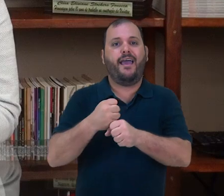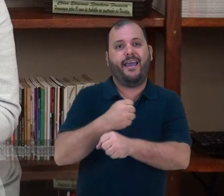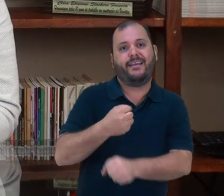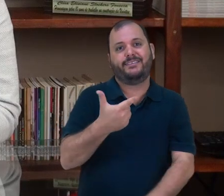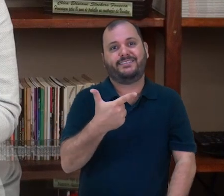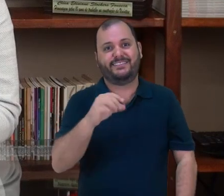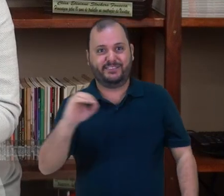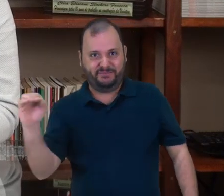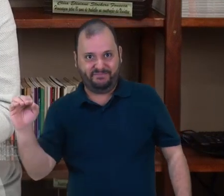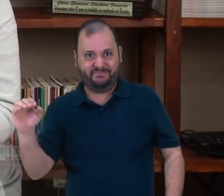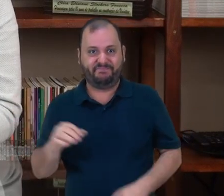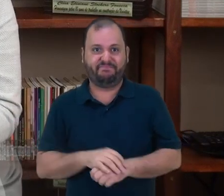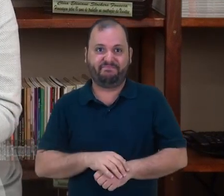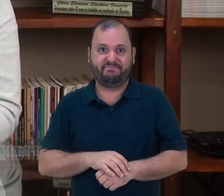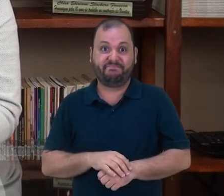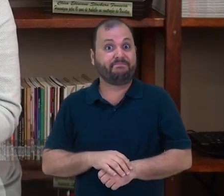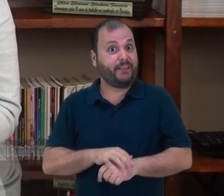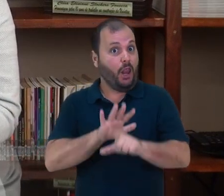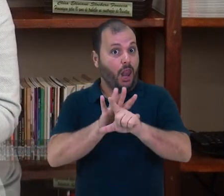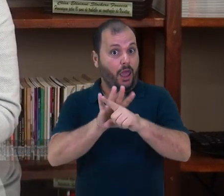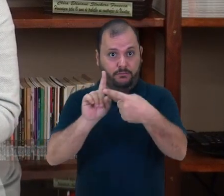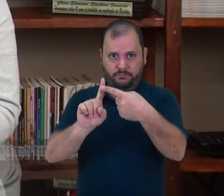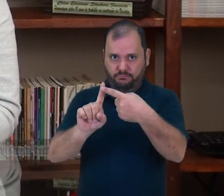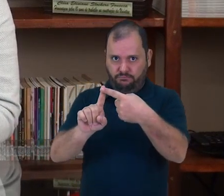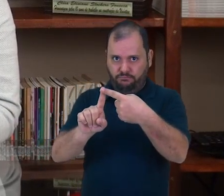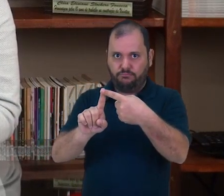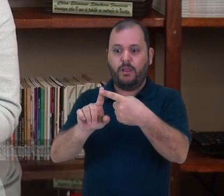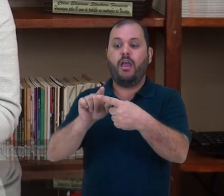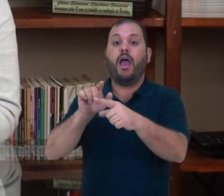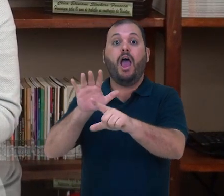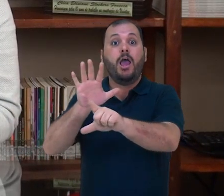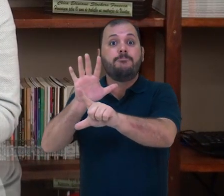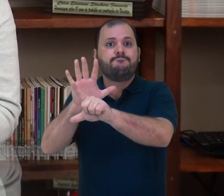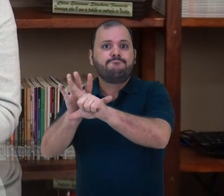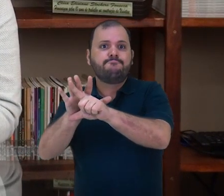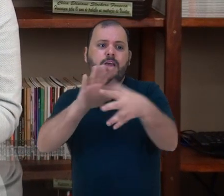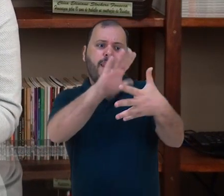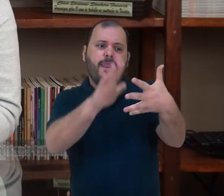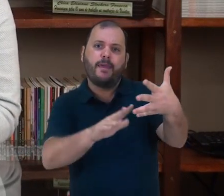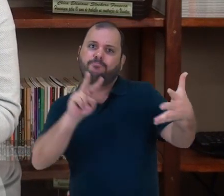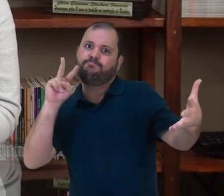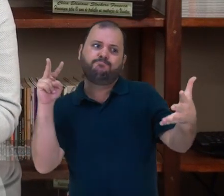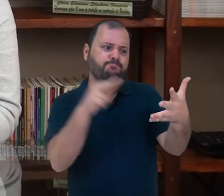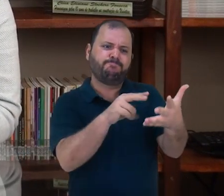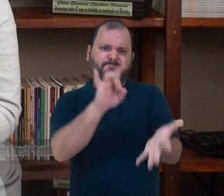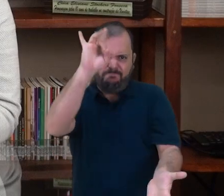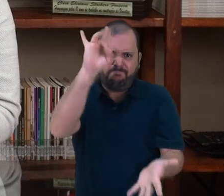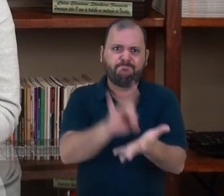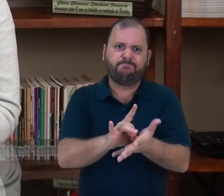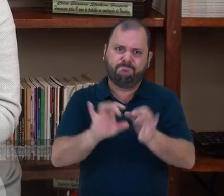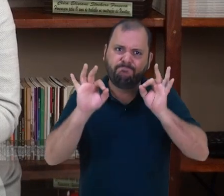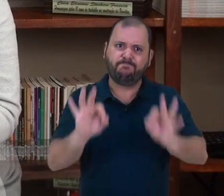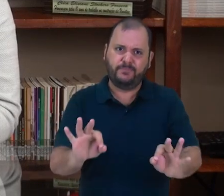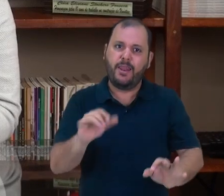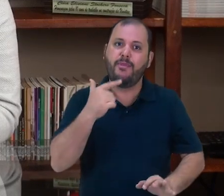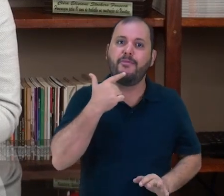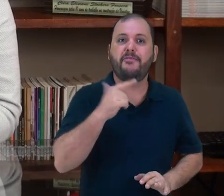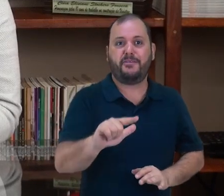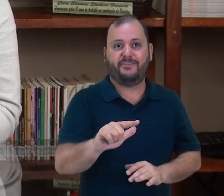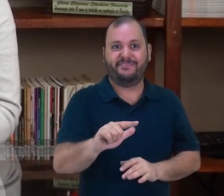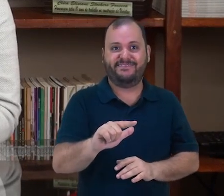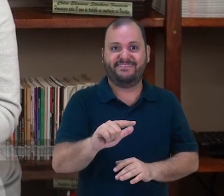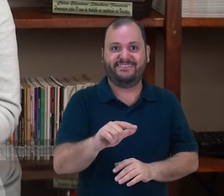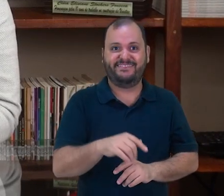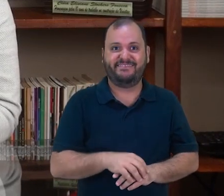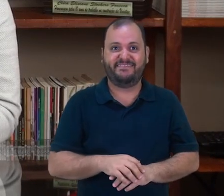é a lei que reconheceu a Libras como língua no Brasil. Pois antes, a língua de sinais não era